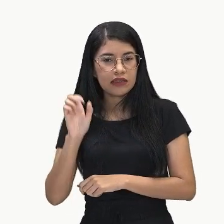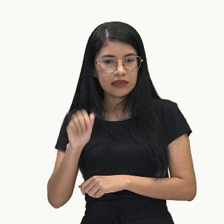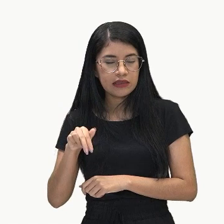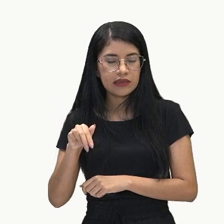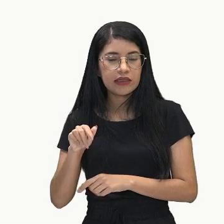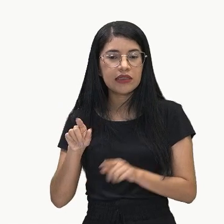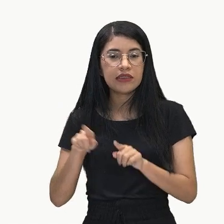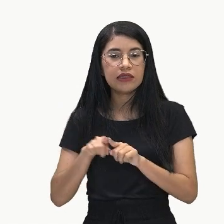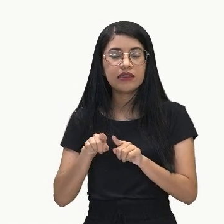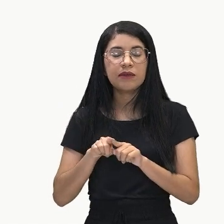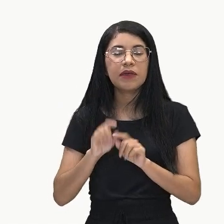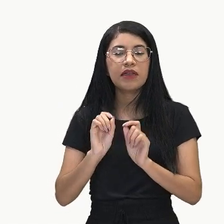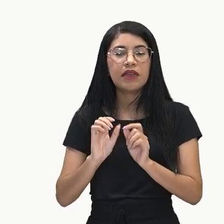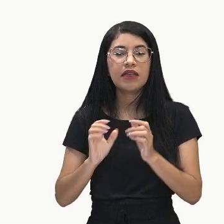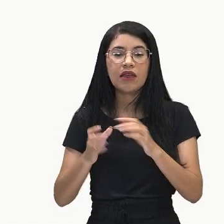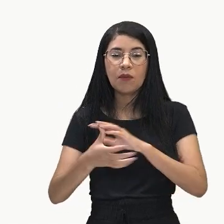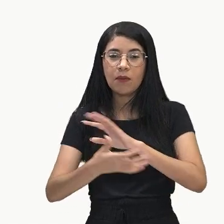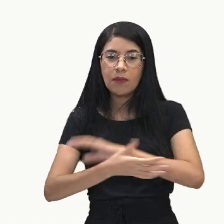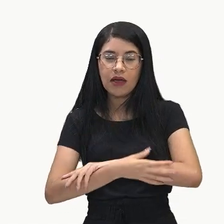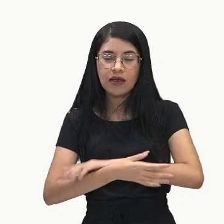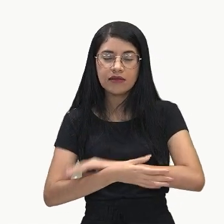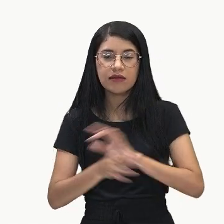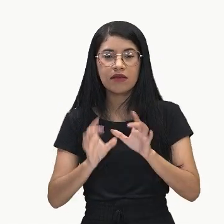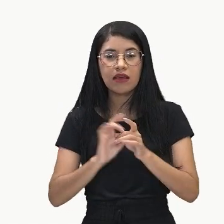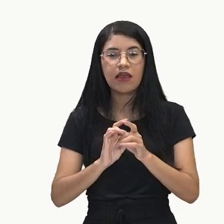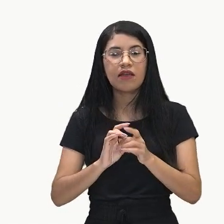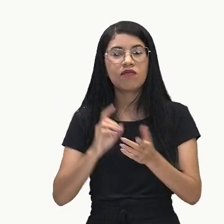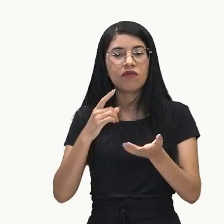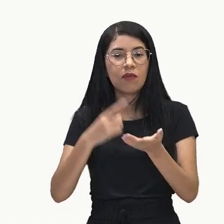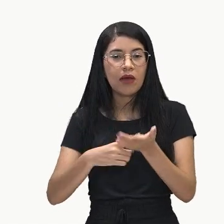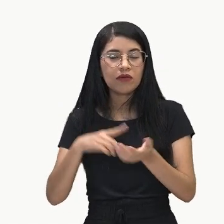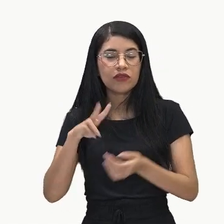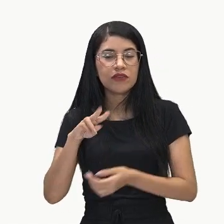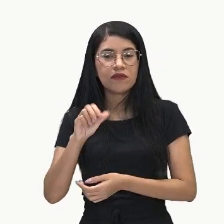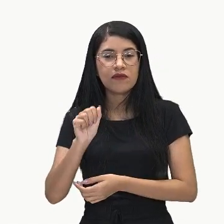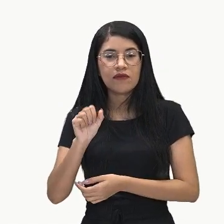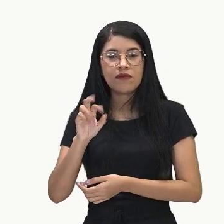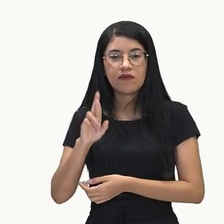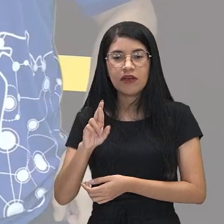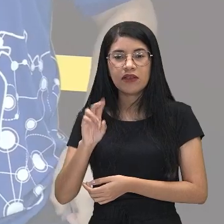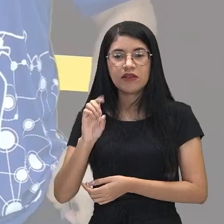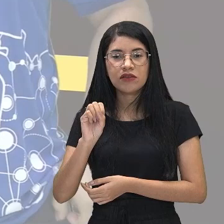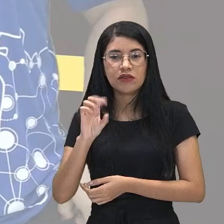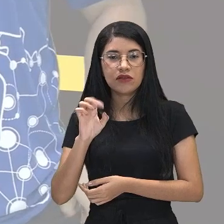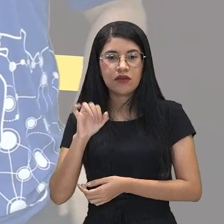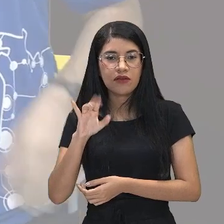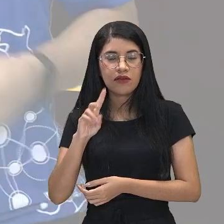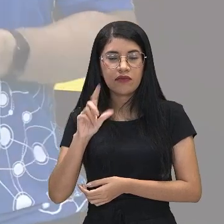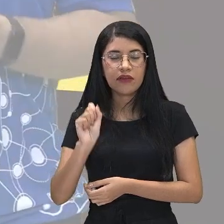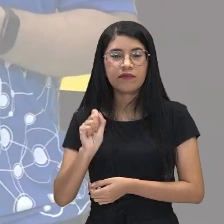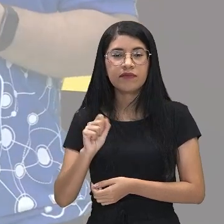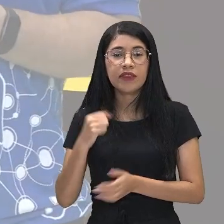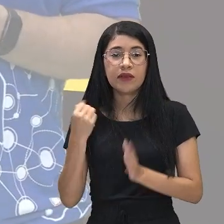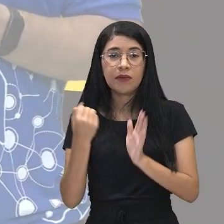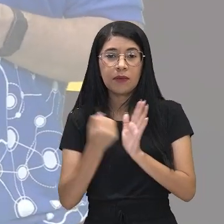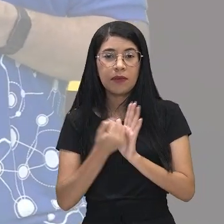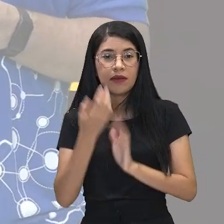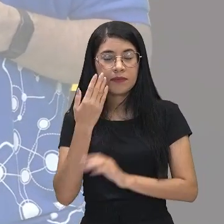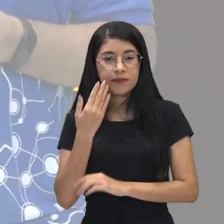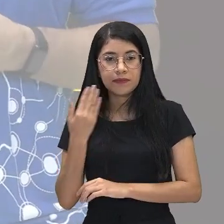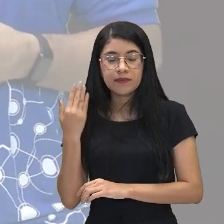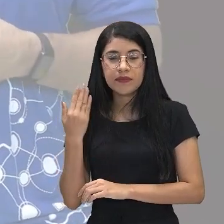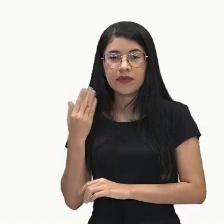sua aliança militar, que foi o Pacto de Varsóvia. Trouxe para vocês aqui ao lado o emblema que